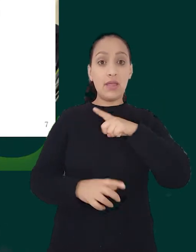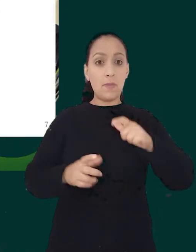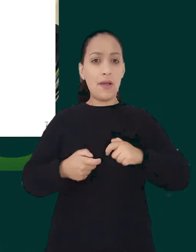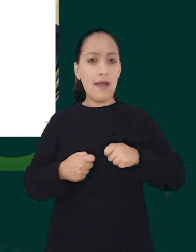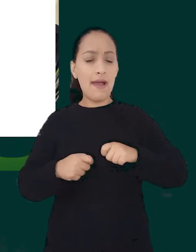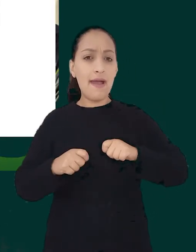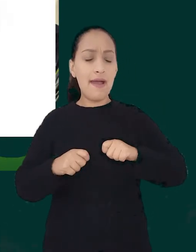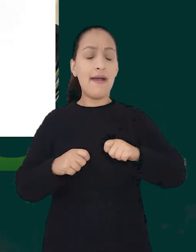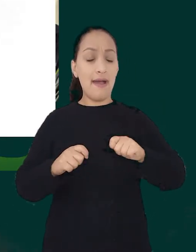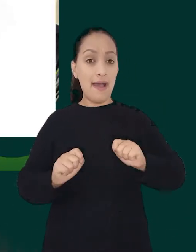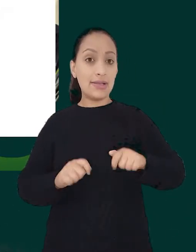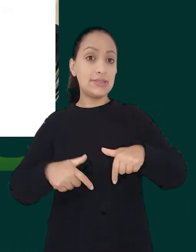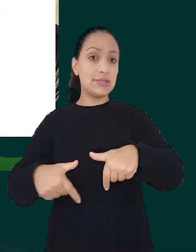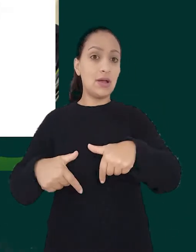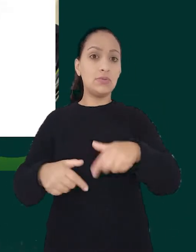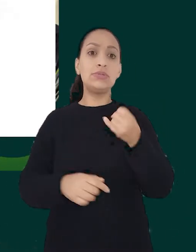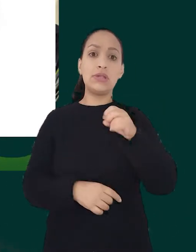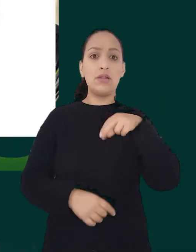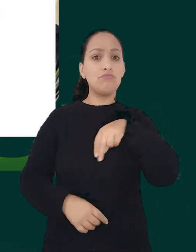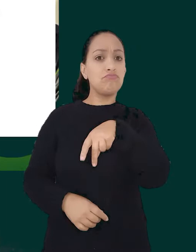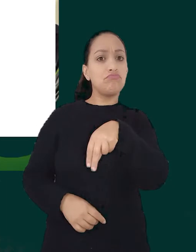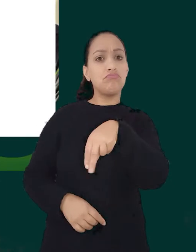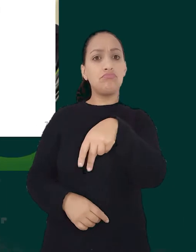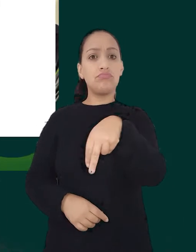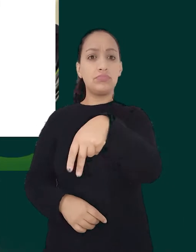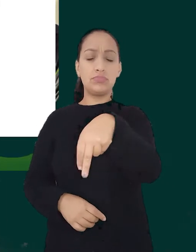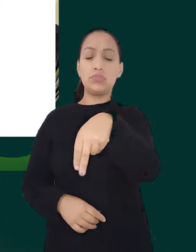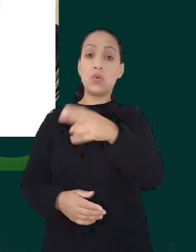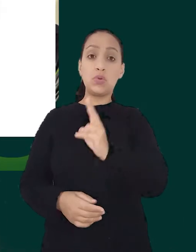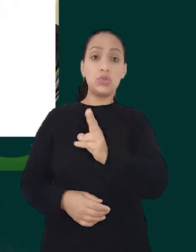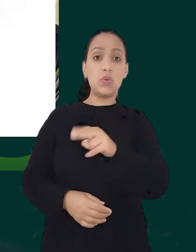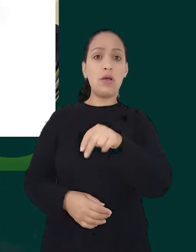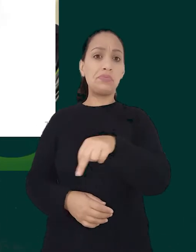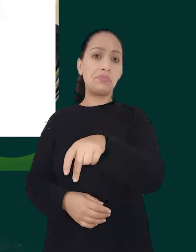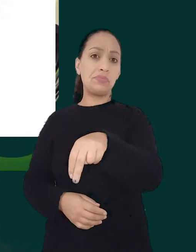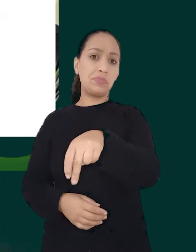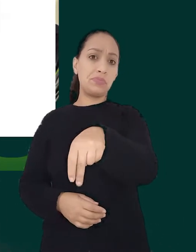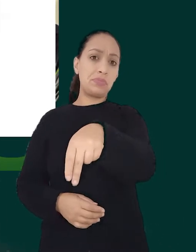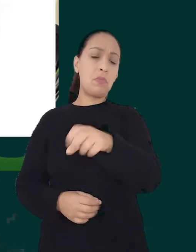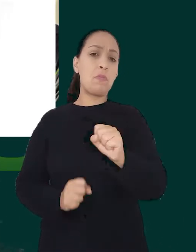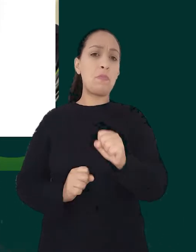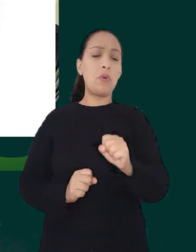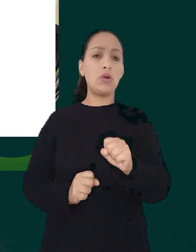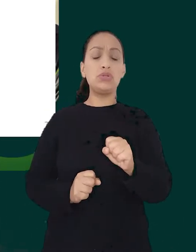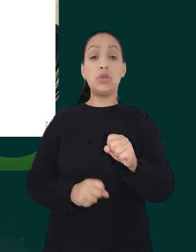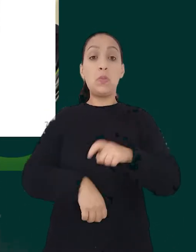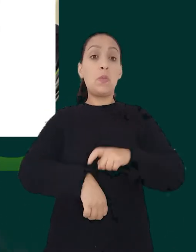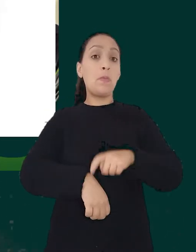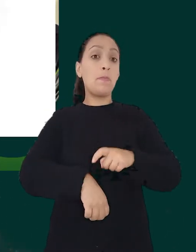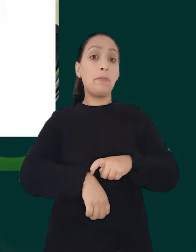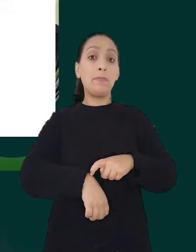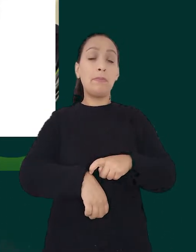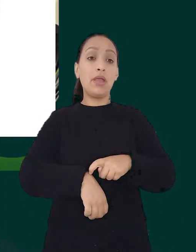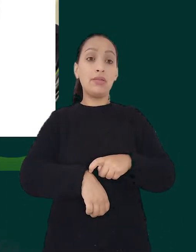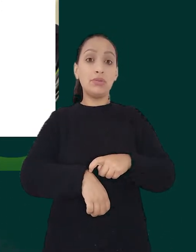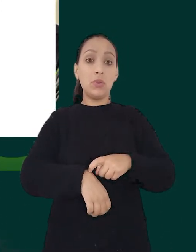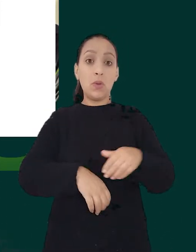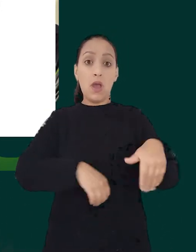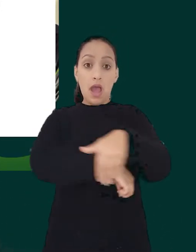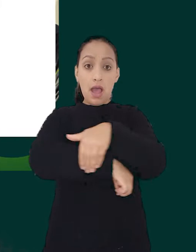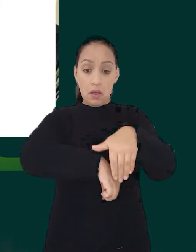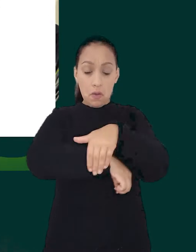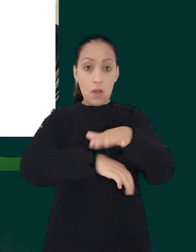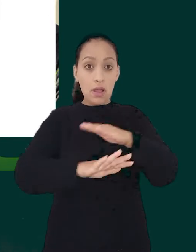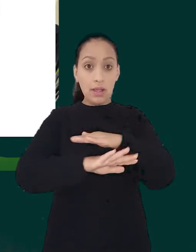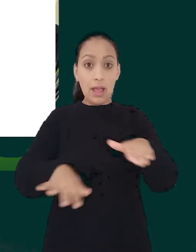reação. Se ele continuar caminhando, ele vai continuar caminhando, tá? E ele pode, num certo momento onde a rua acaba,